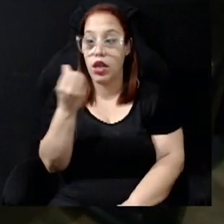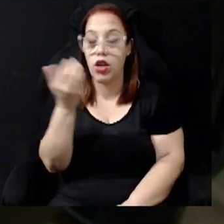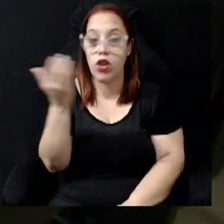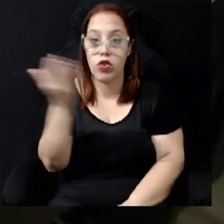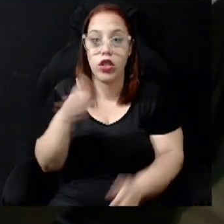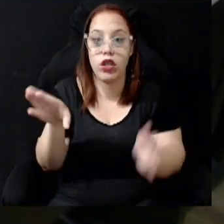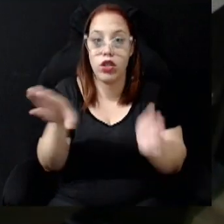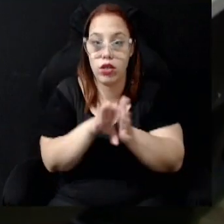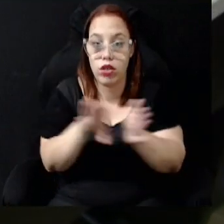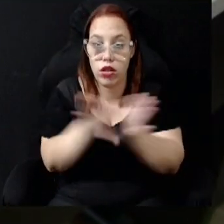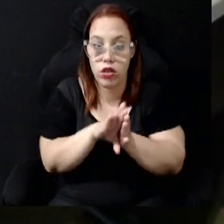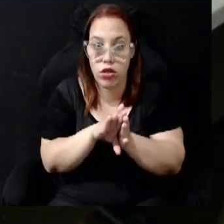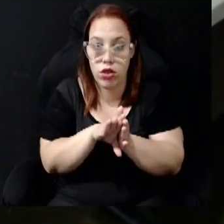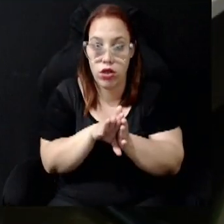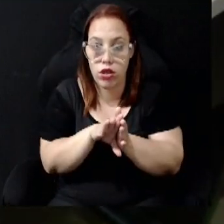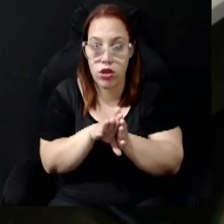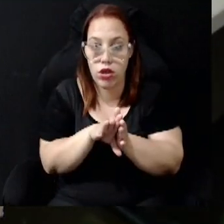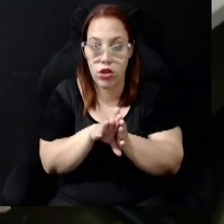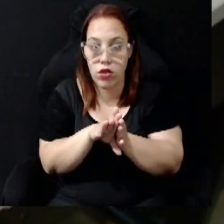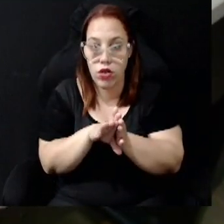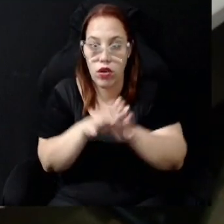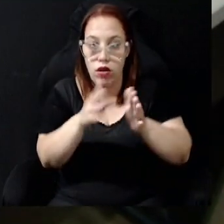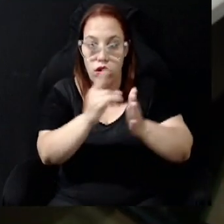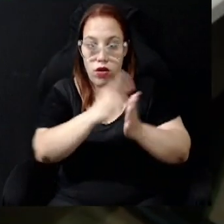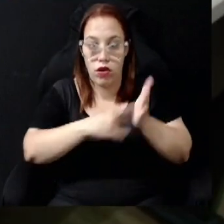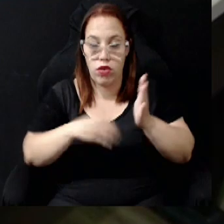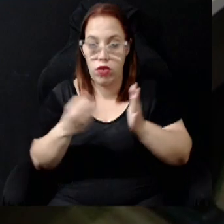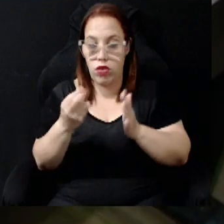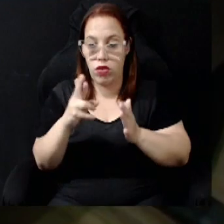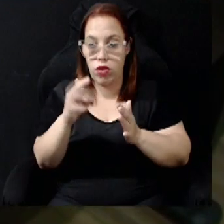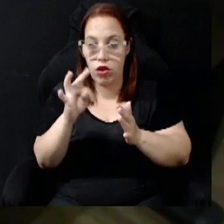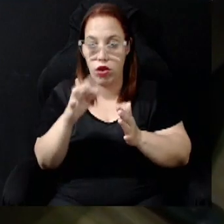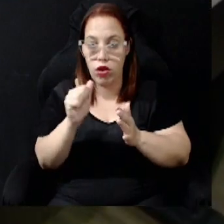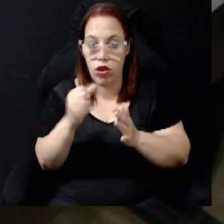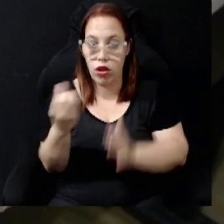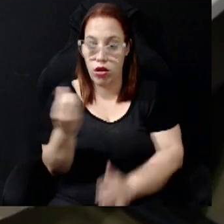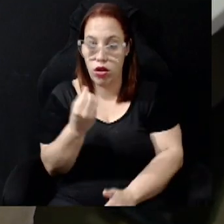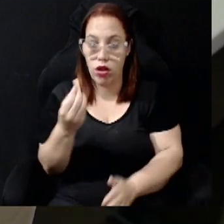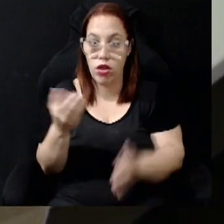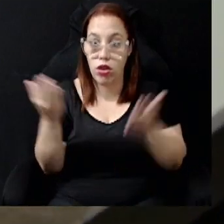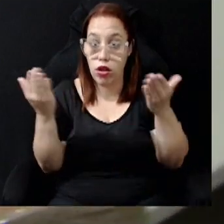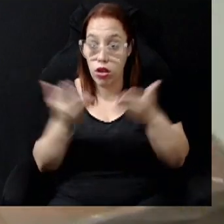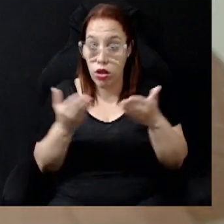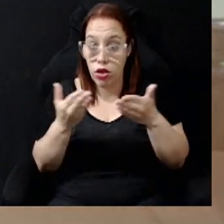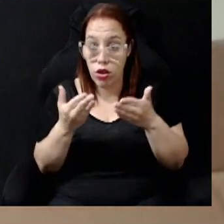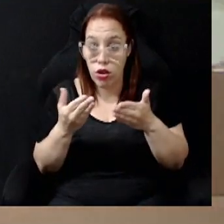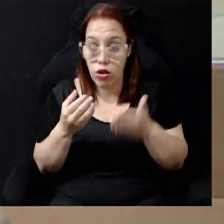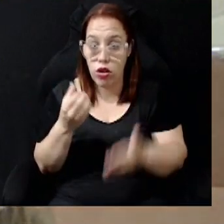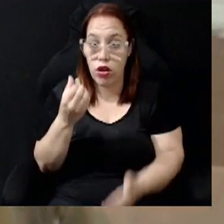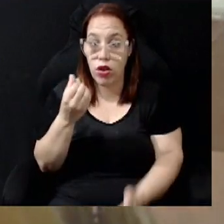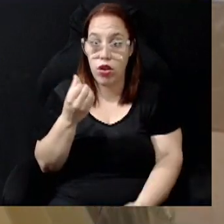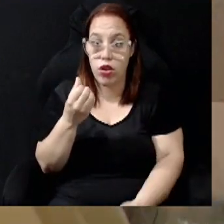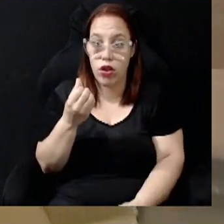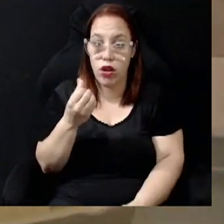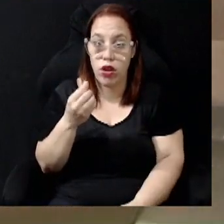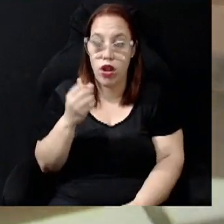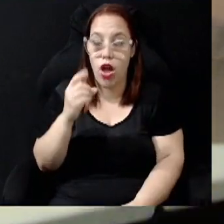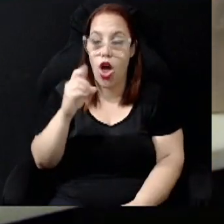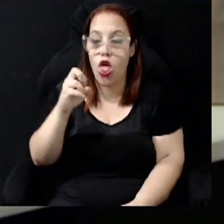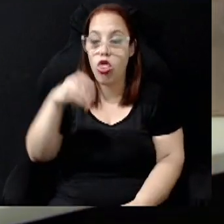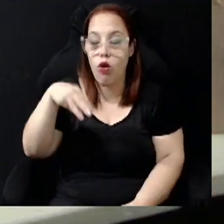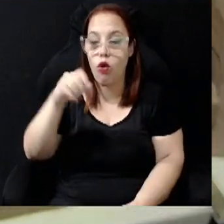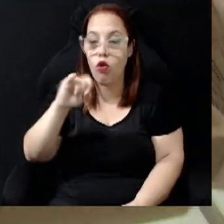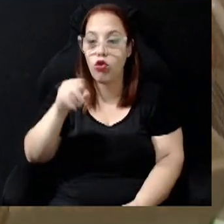a pasta da rota 6 já chegou, inclusive da escola Dom João Neri, que tem 20 sessões, dá